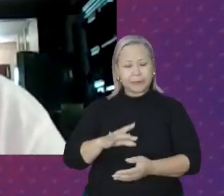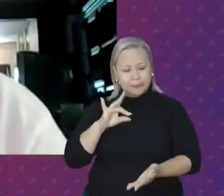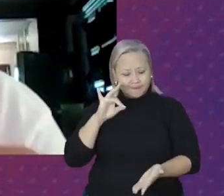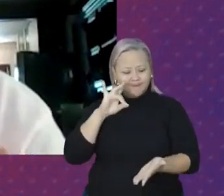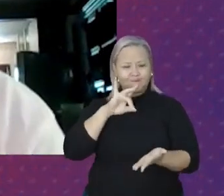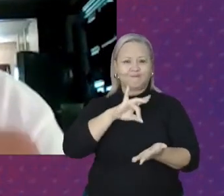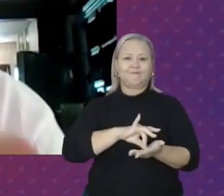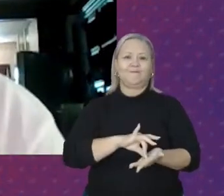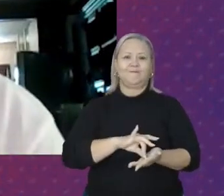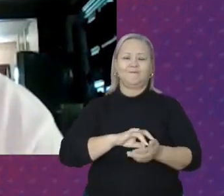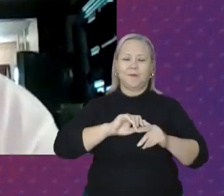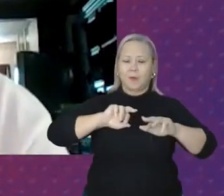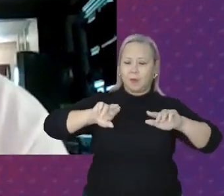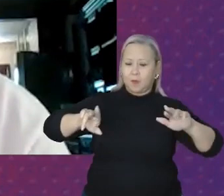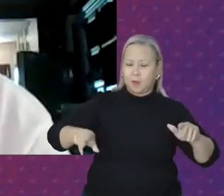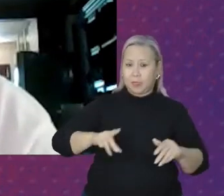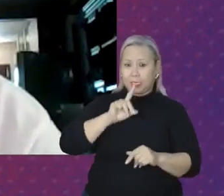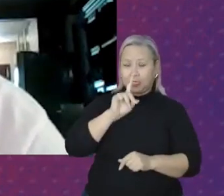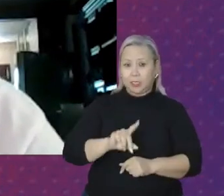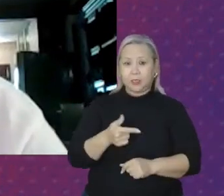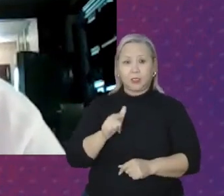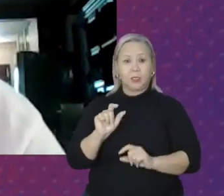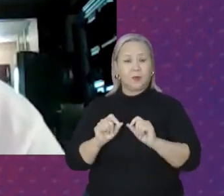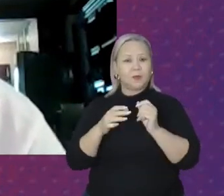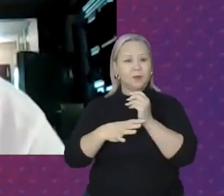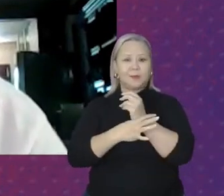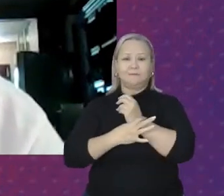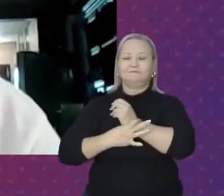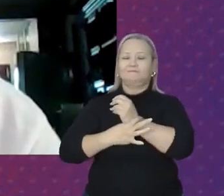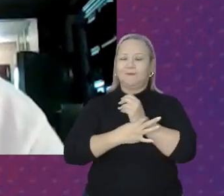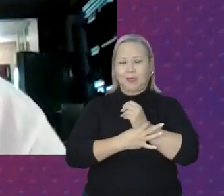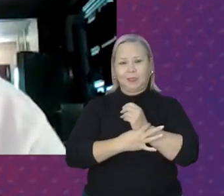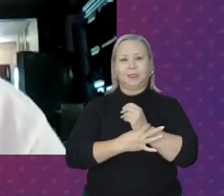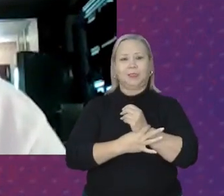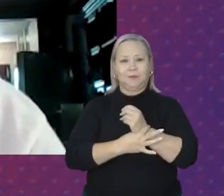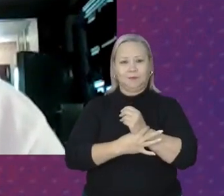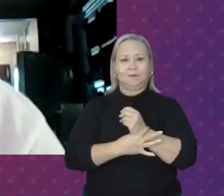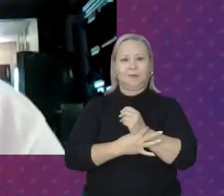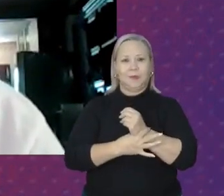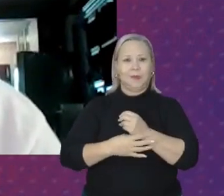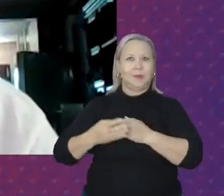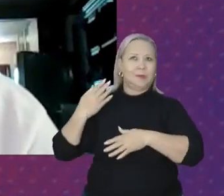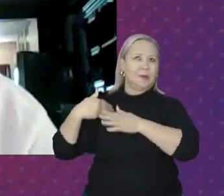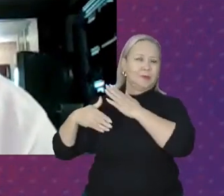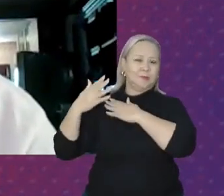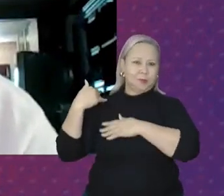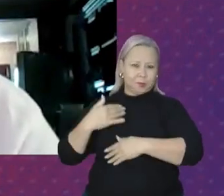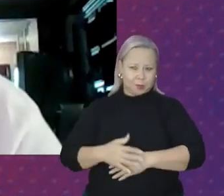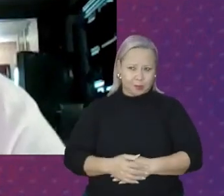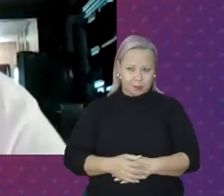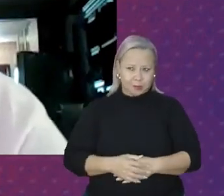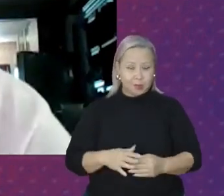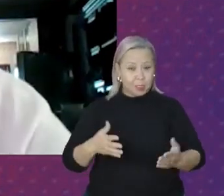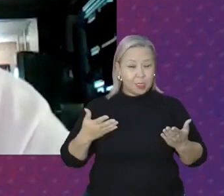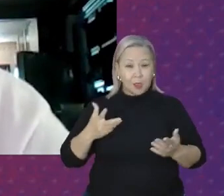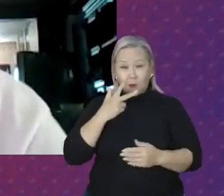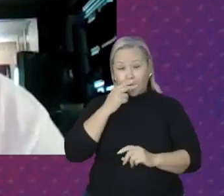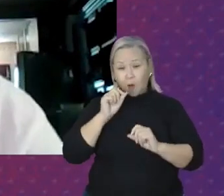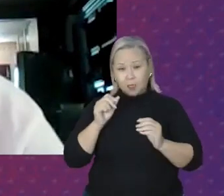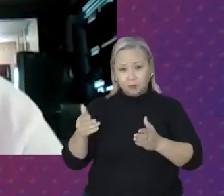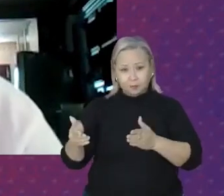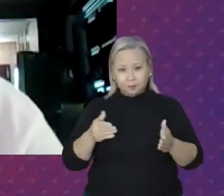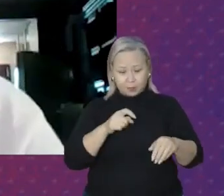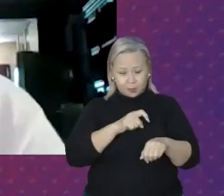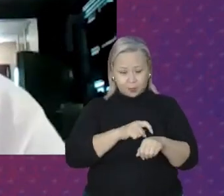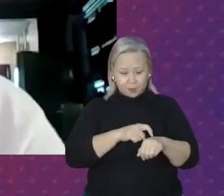efetivar uma série de direitos que não tinham sido garantidos nos outros momentos. Então, eu acho que nesse momento a